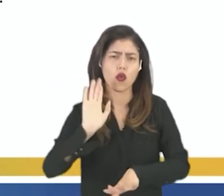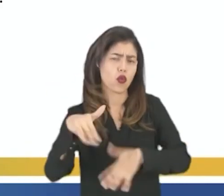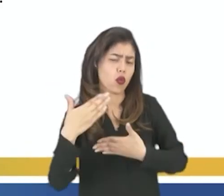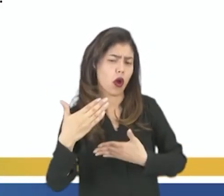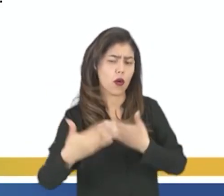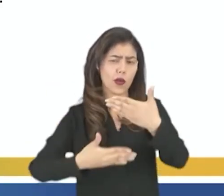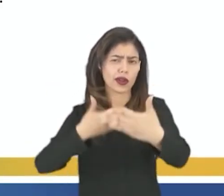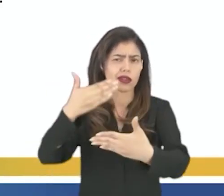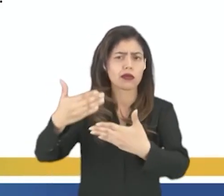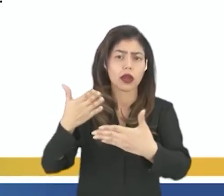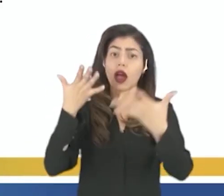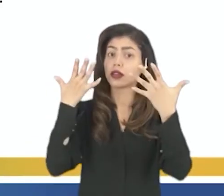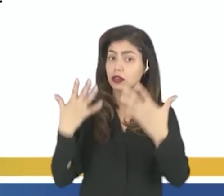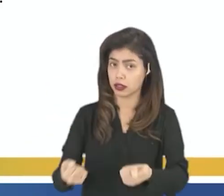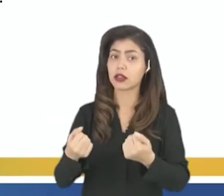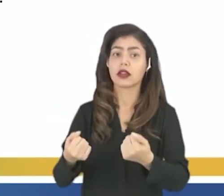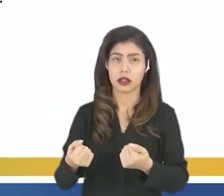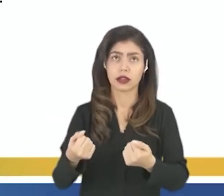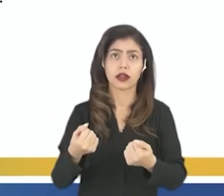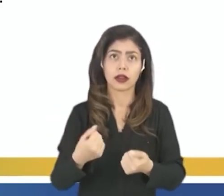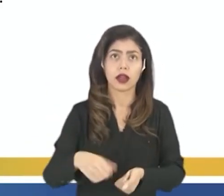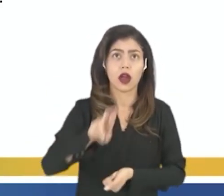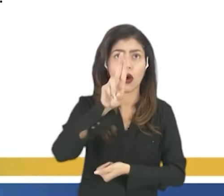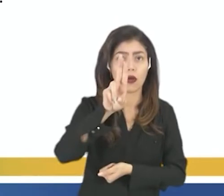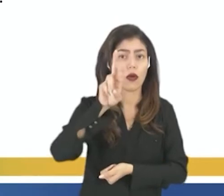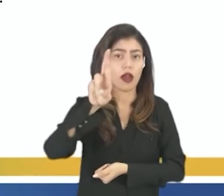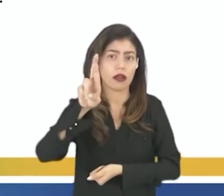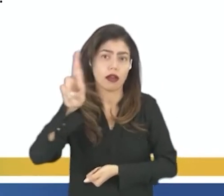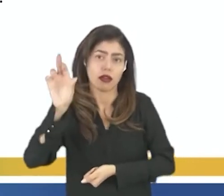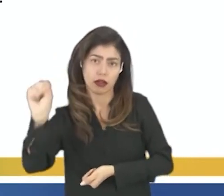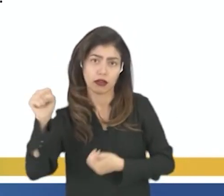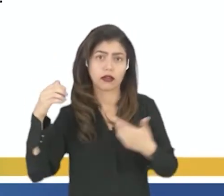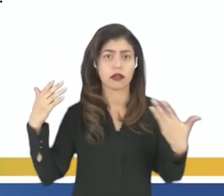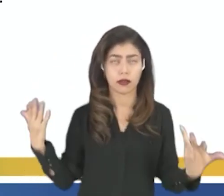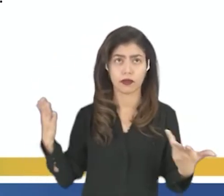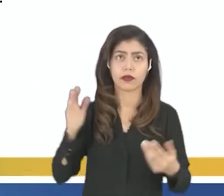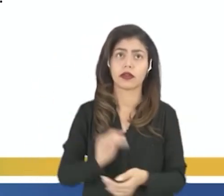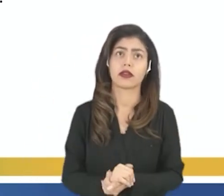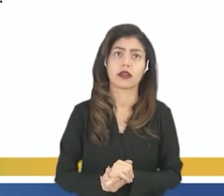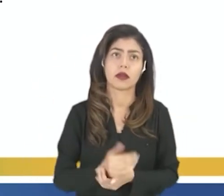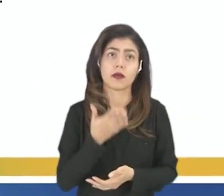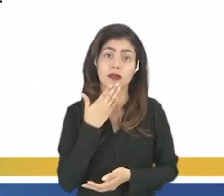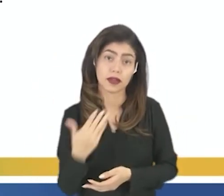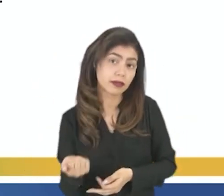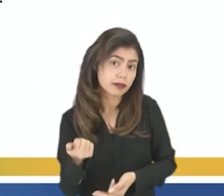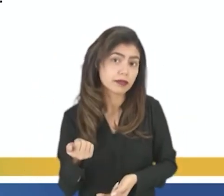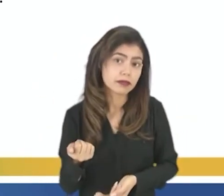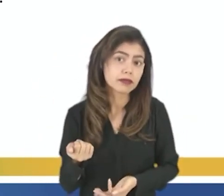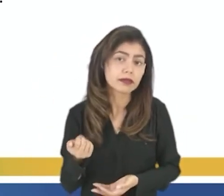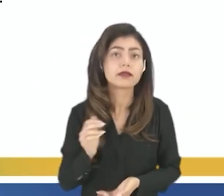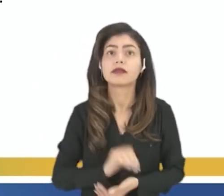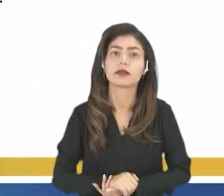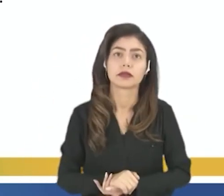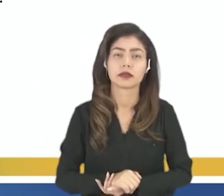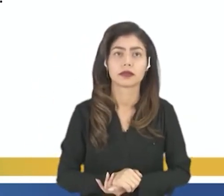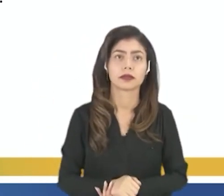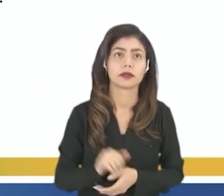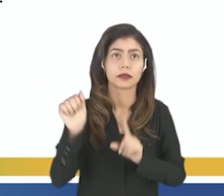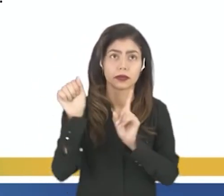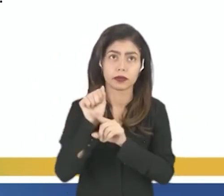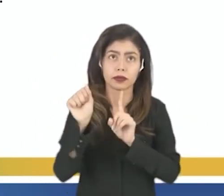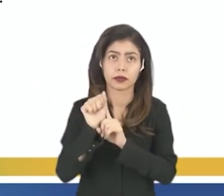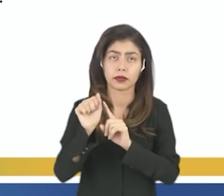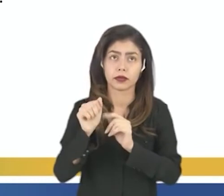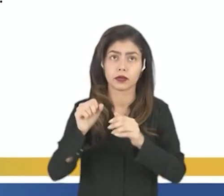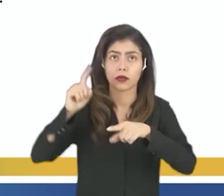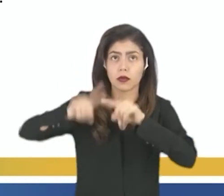qual o procedimento adotado pela união soviética para minimizar os efeitos após a explosão a opção